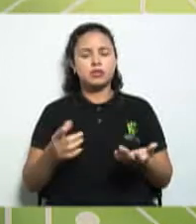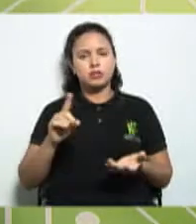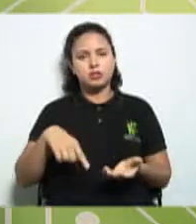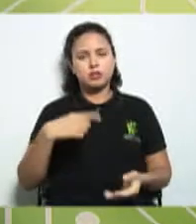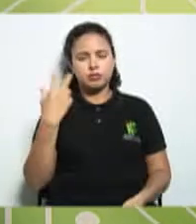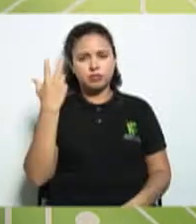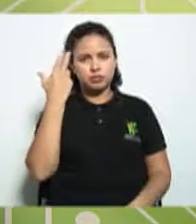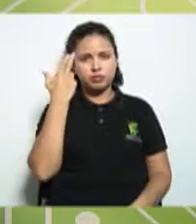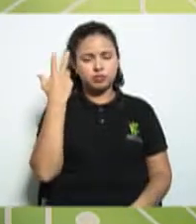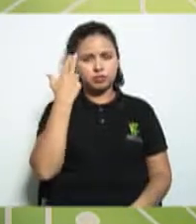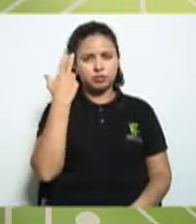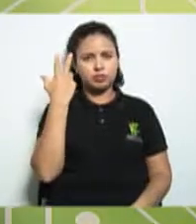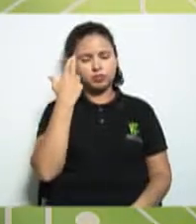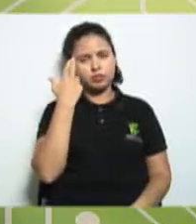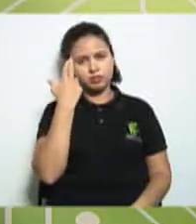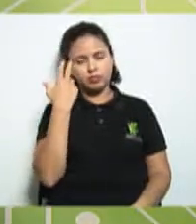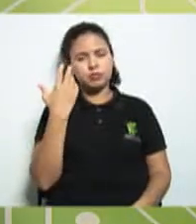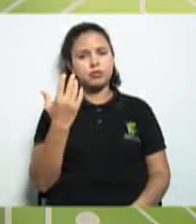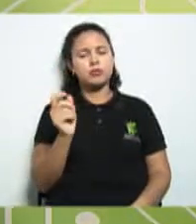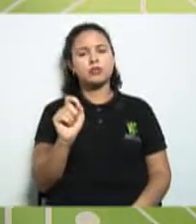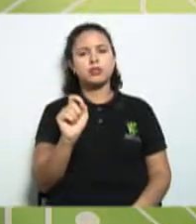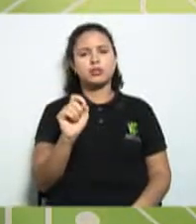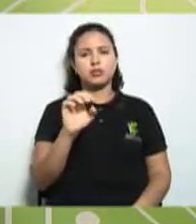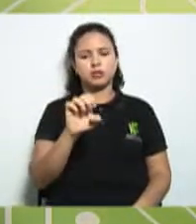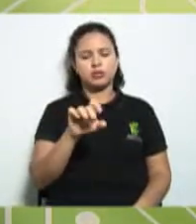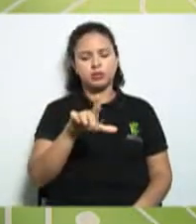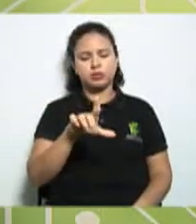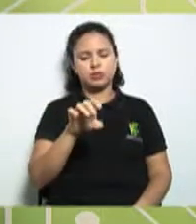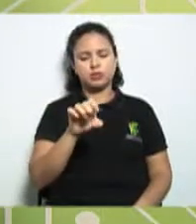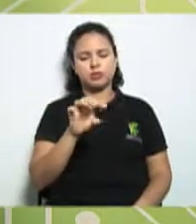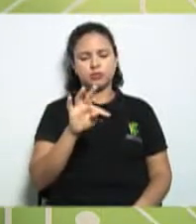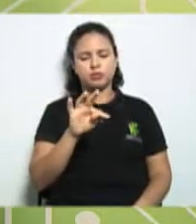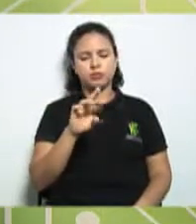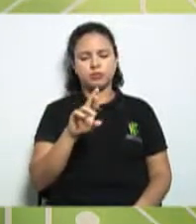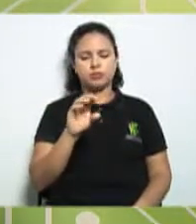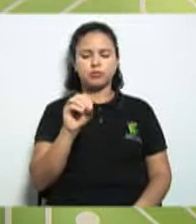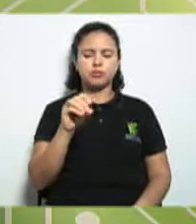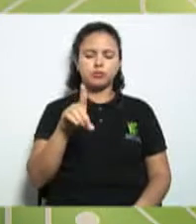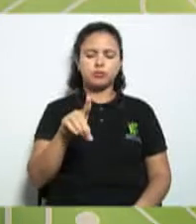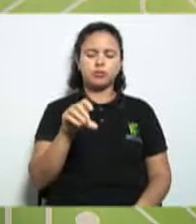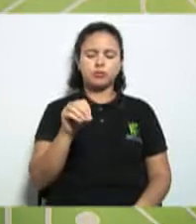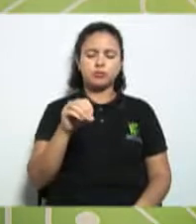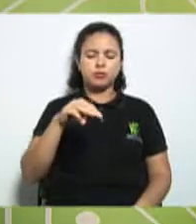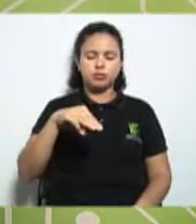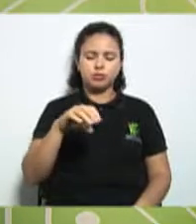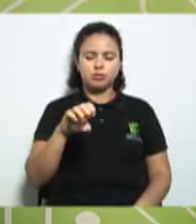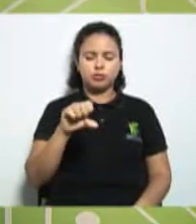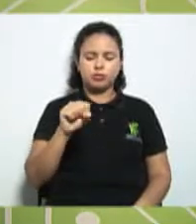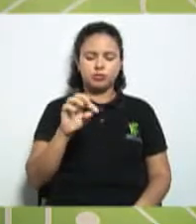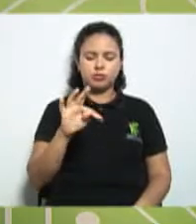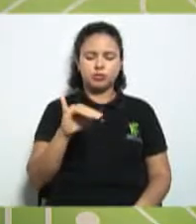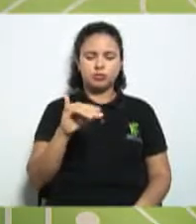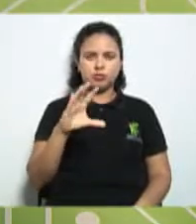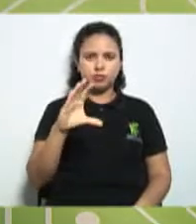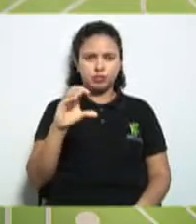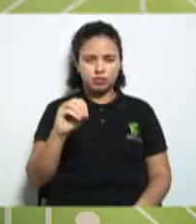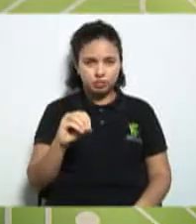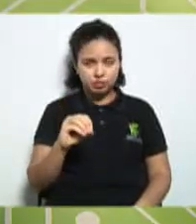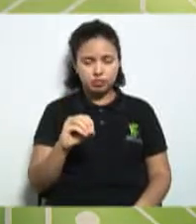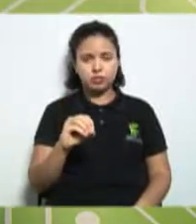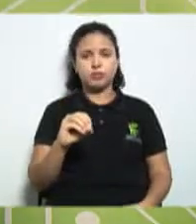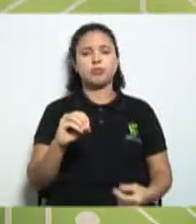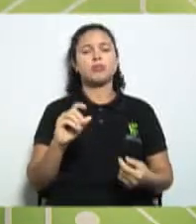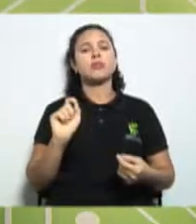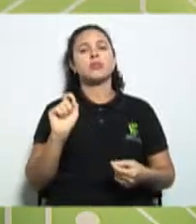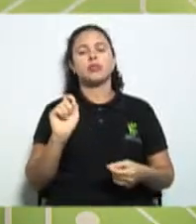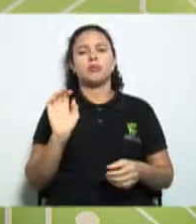comum, eletrodomésticos. Então, a gente sempre... O que seria de nós, né, mulheres e de